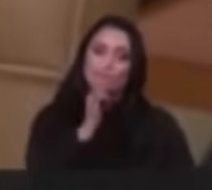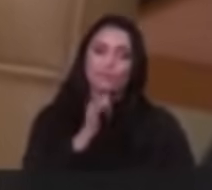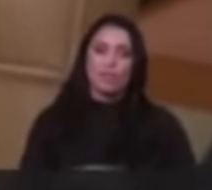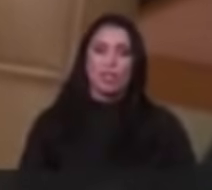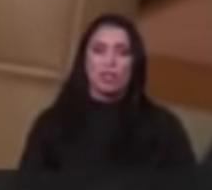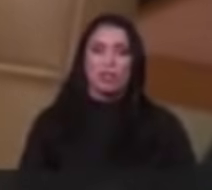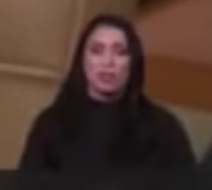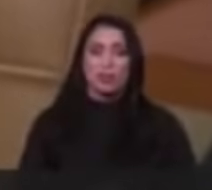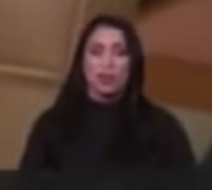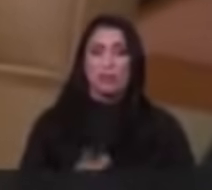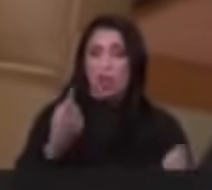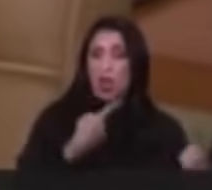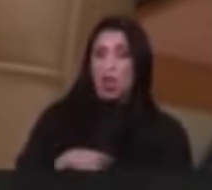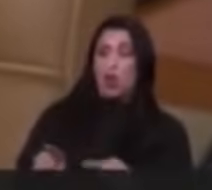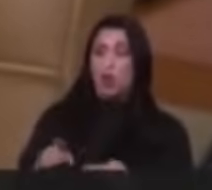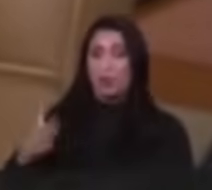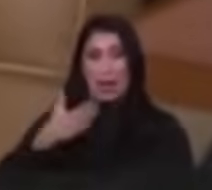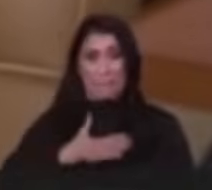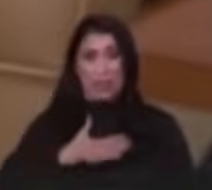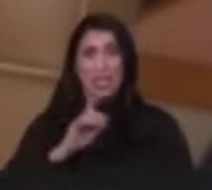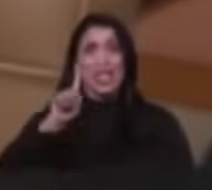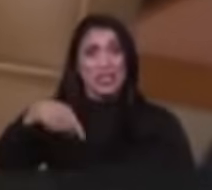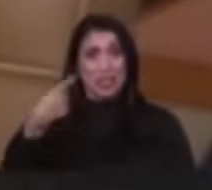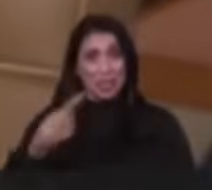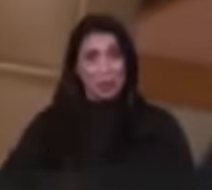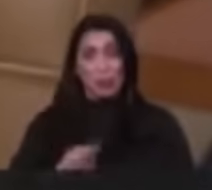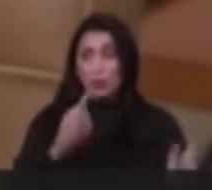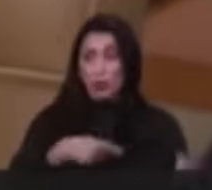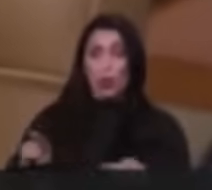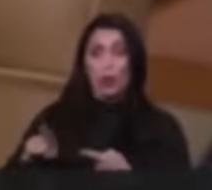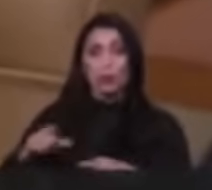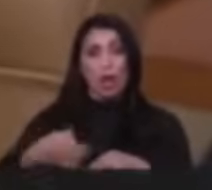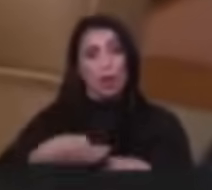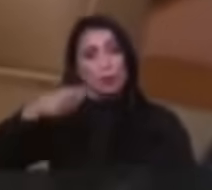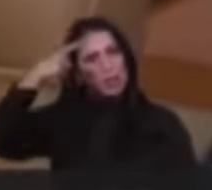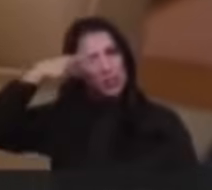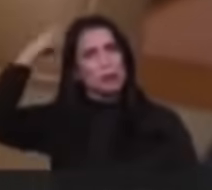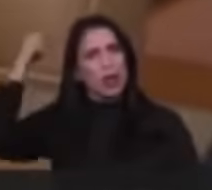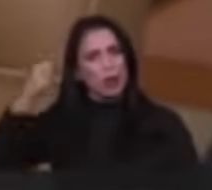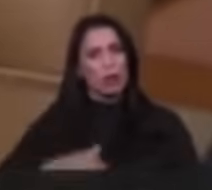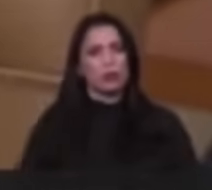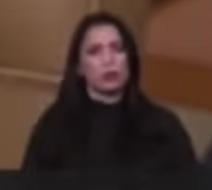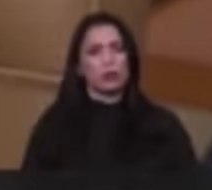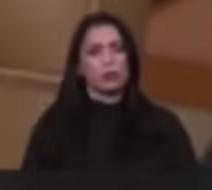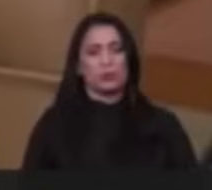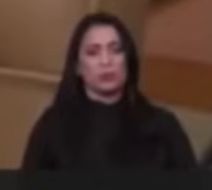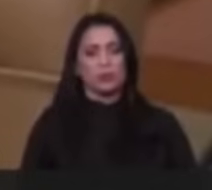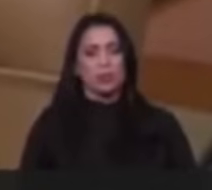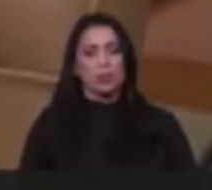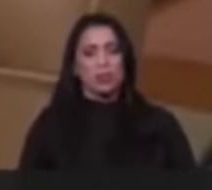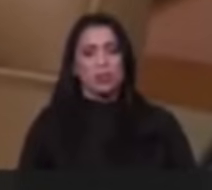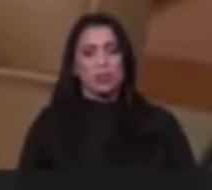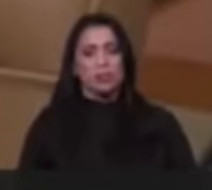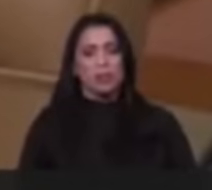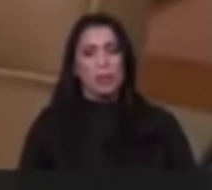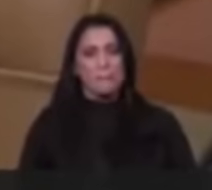ofensas diretas a mim, depois ofendendo o ministro Luiz Roberto Barroso, na verdade, mais do que ofendendo